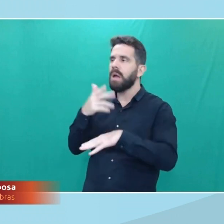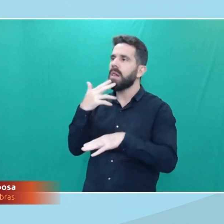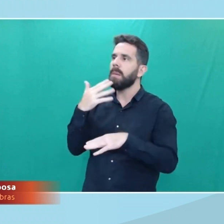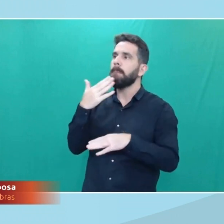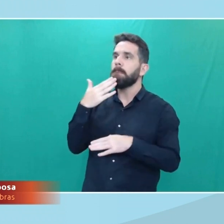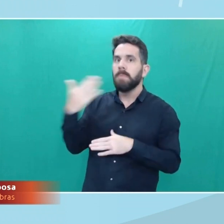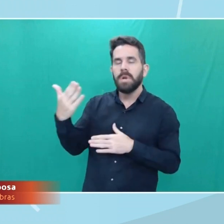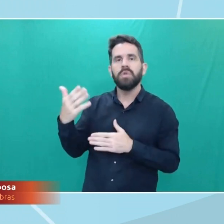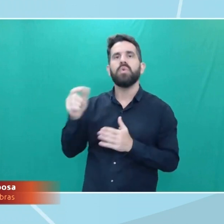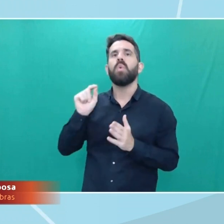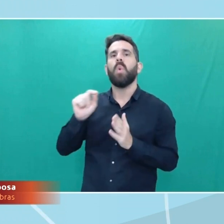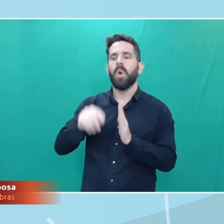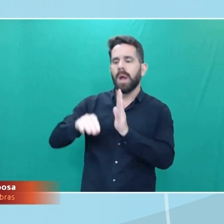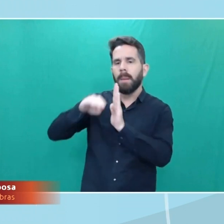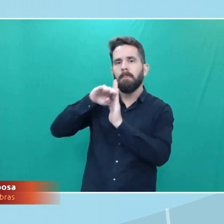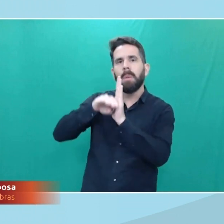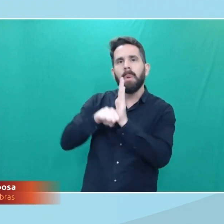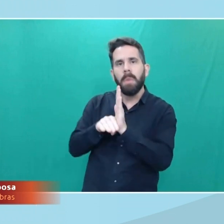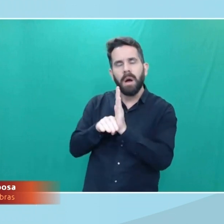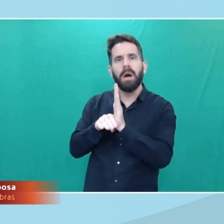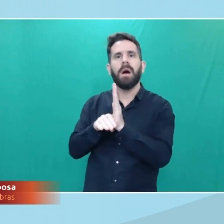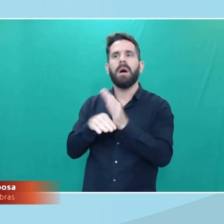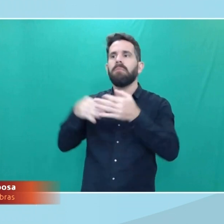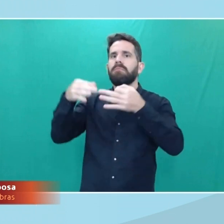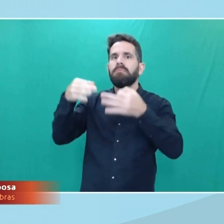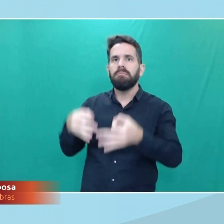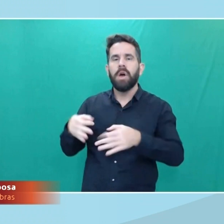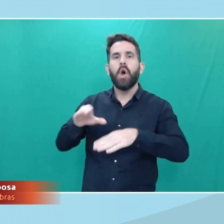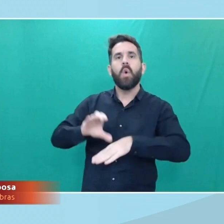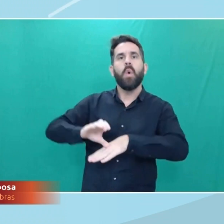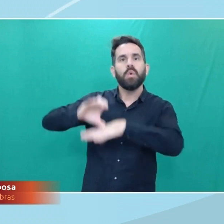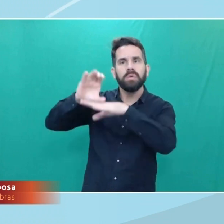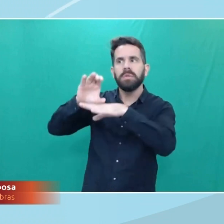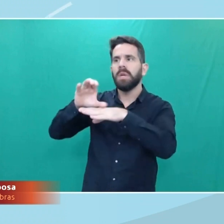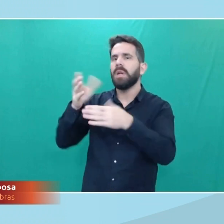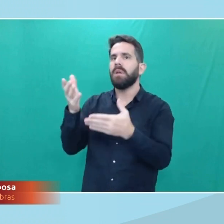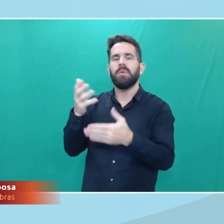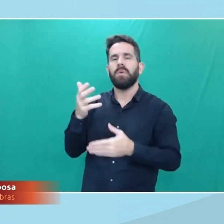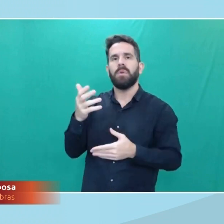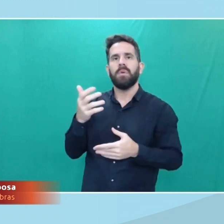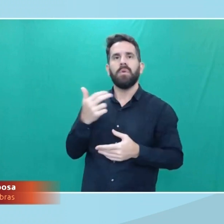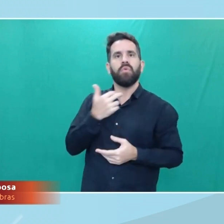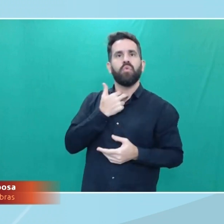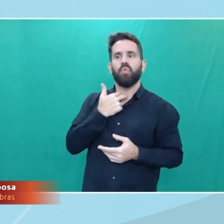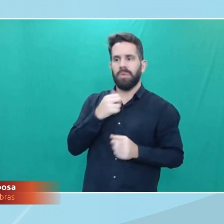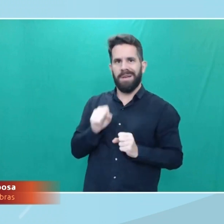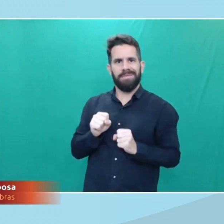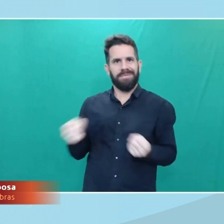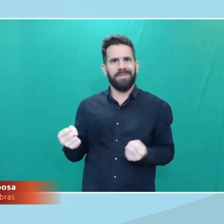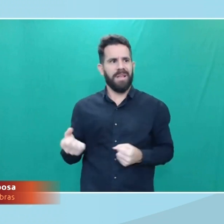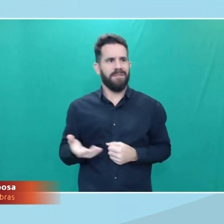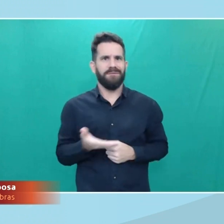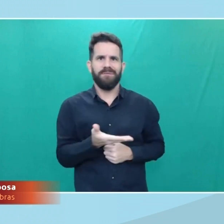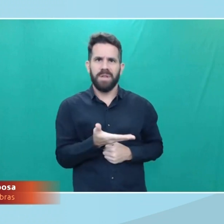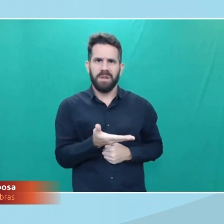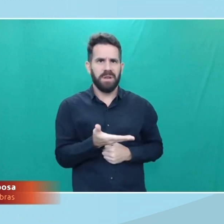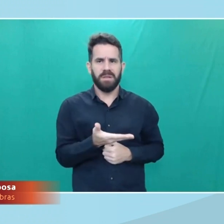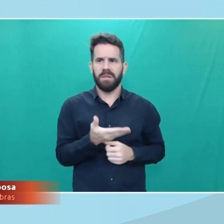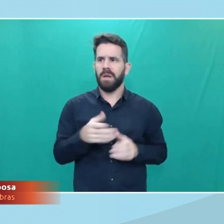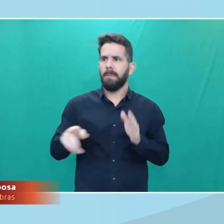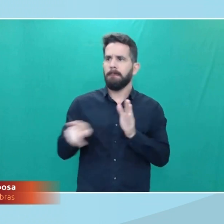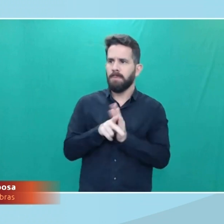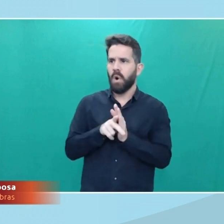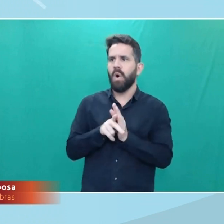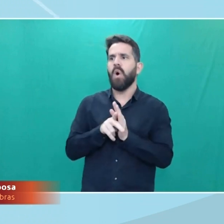expedida pelo Conselho para que fosse impedido esse tipo de defesa, né, em processos